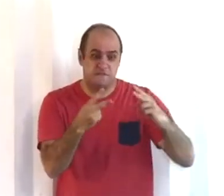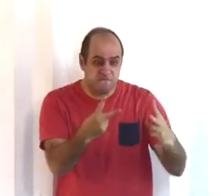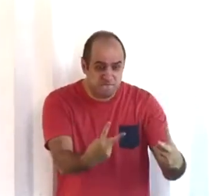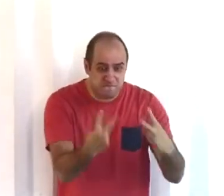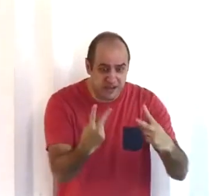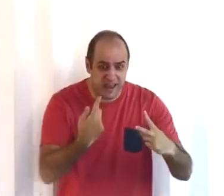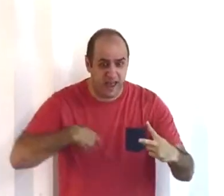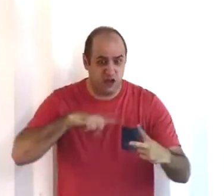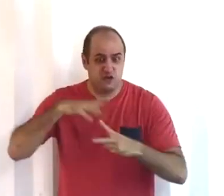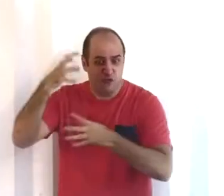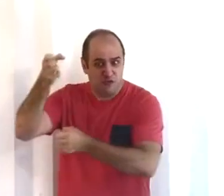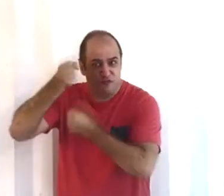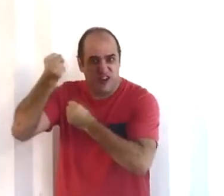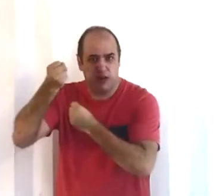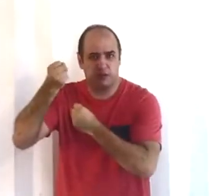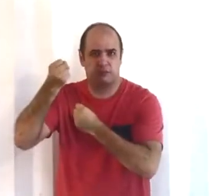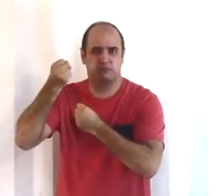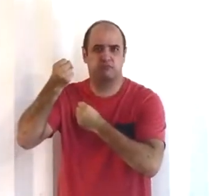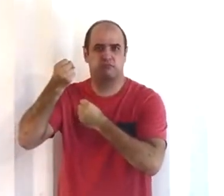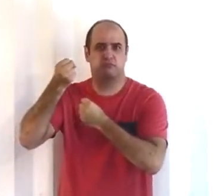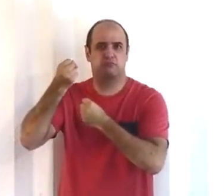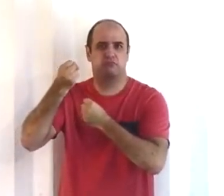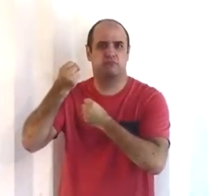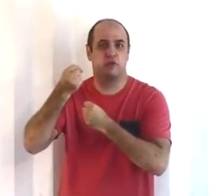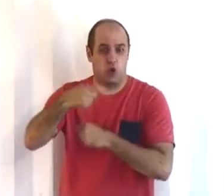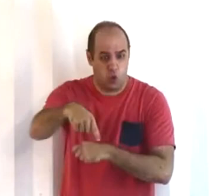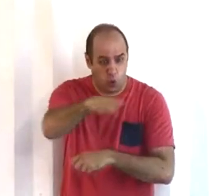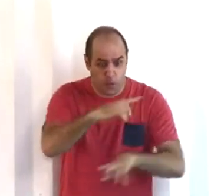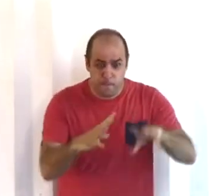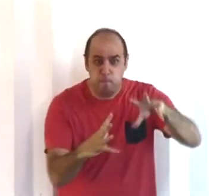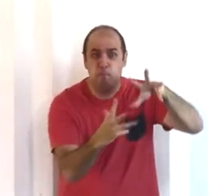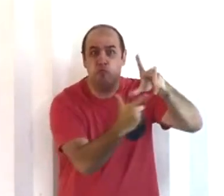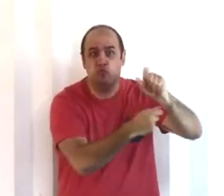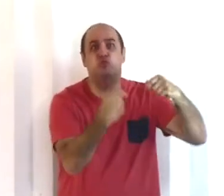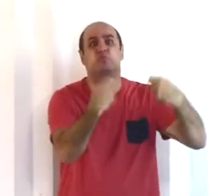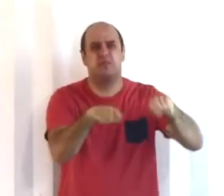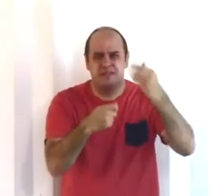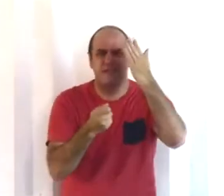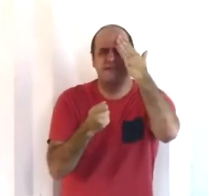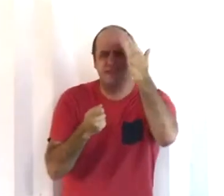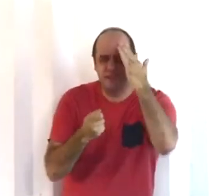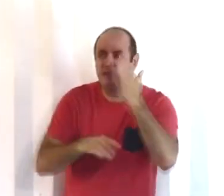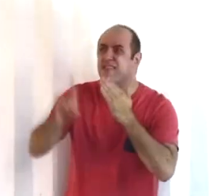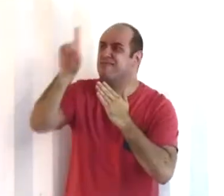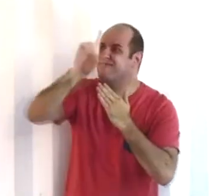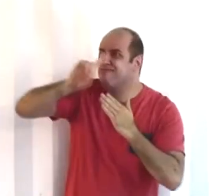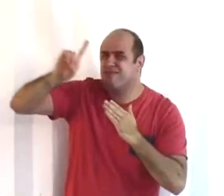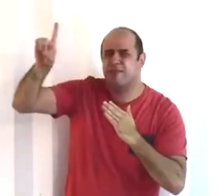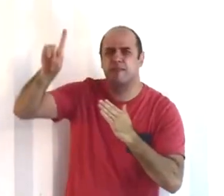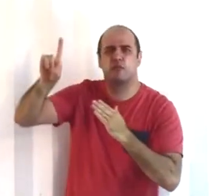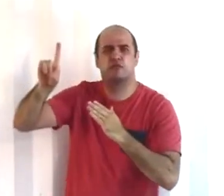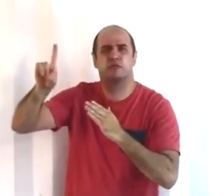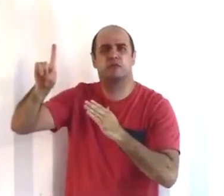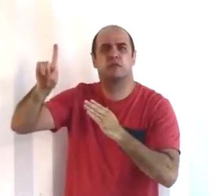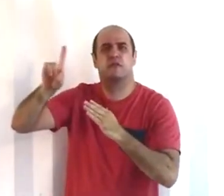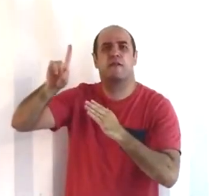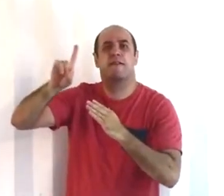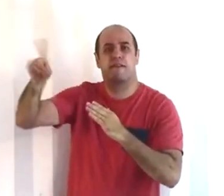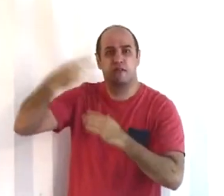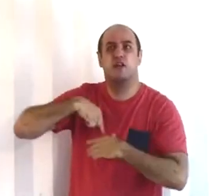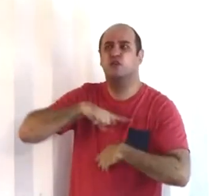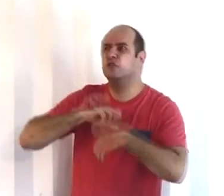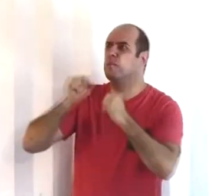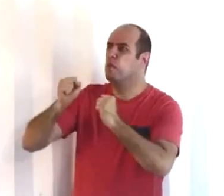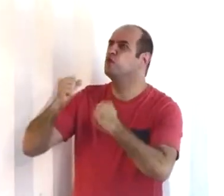no Senhor. Este mundo precisa saber que existe um povo nessa terra que pode ser assolado por epidemia,